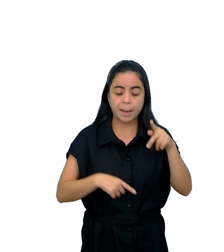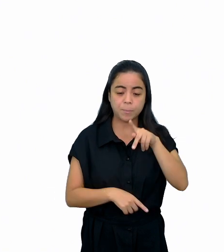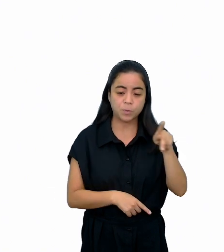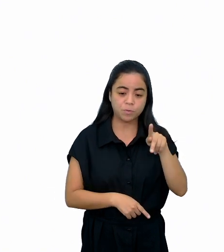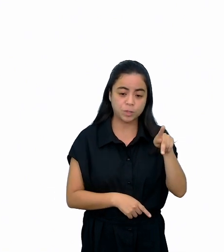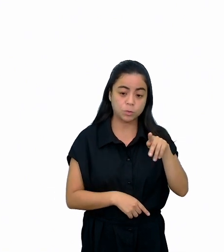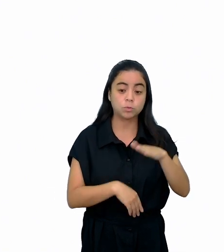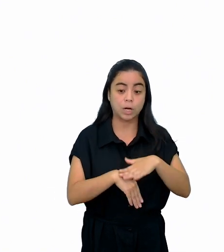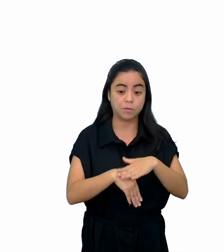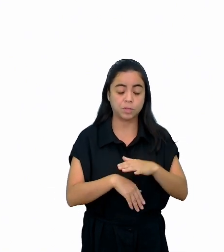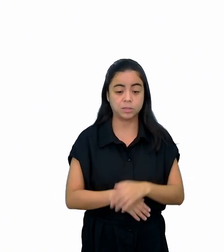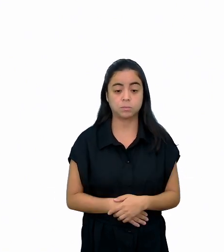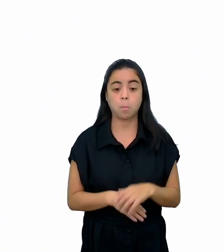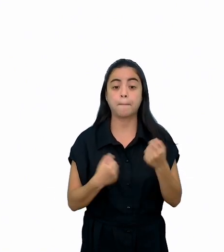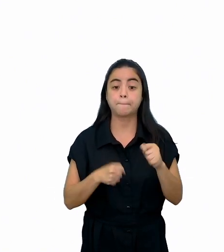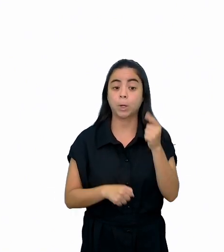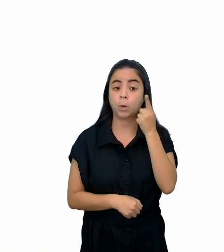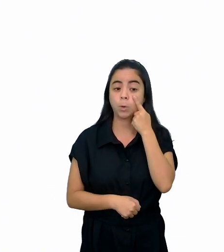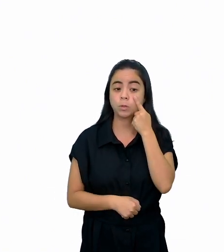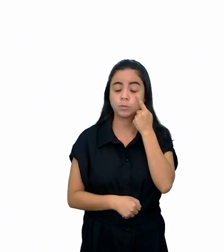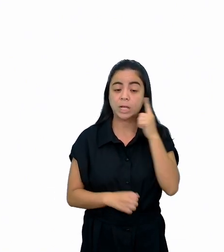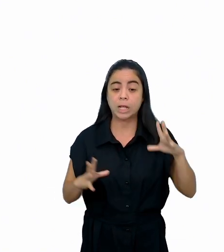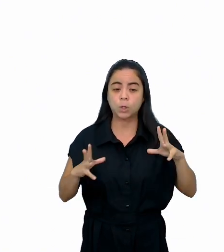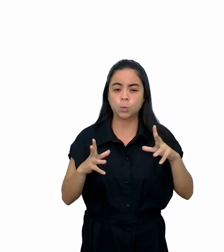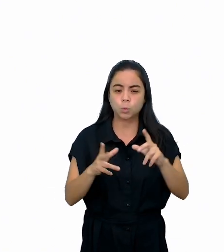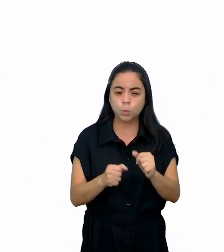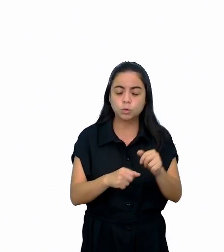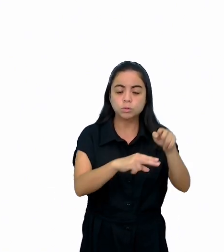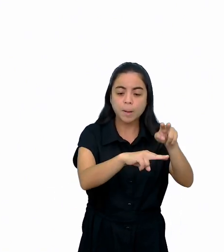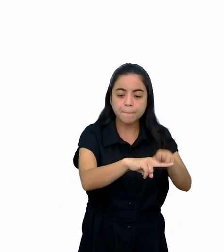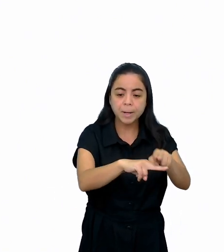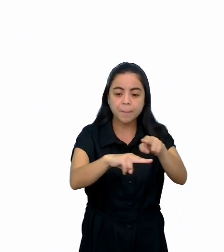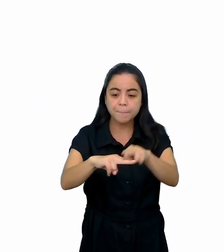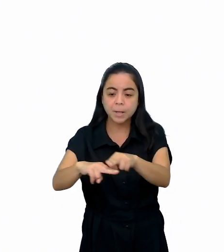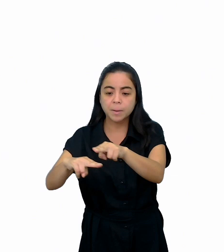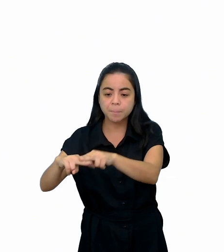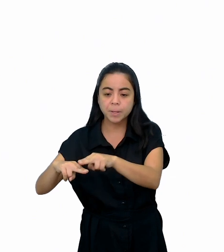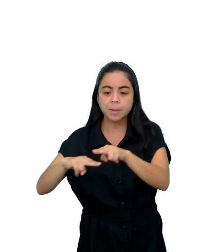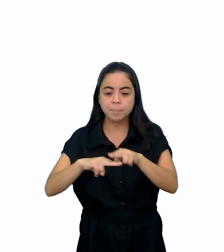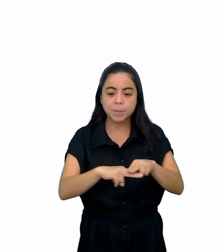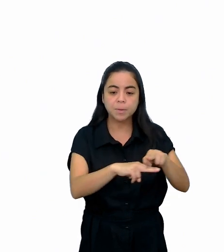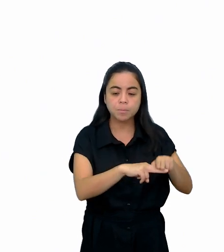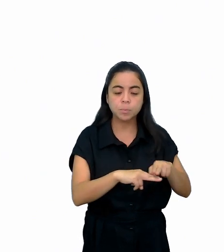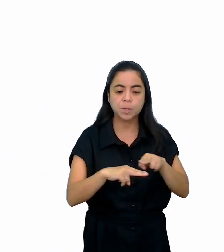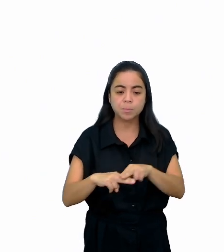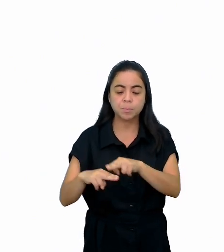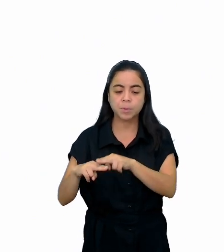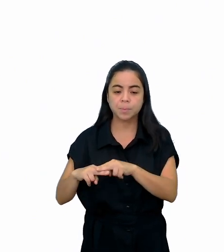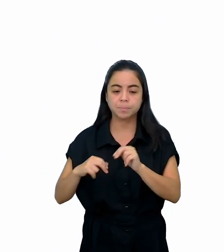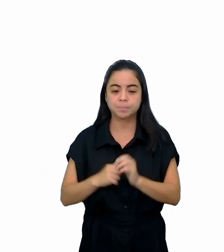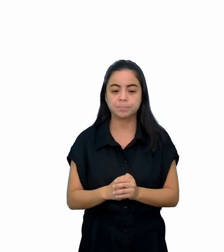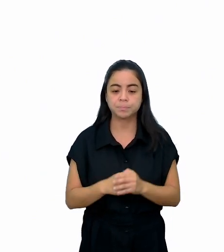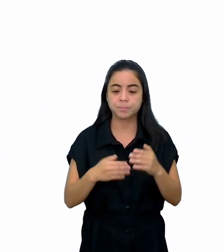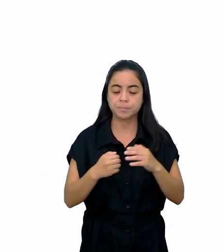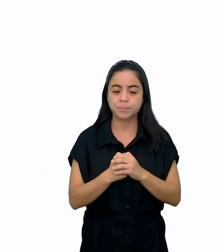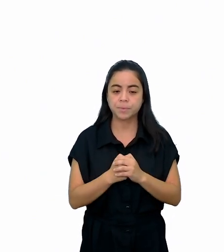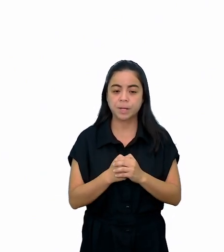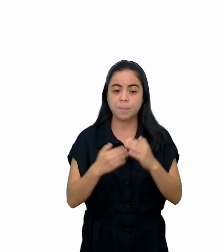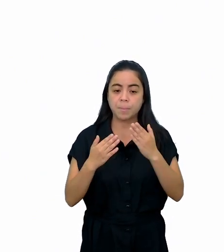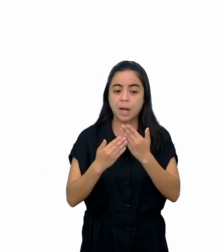fez. Podemos observar que todos os estudantes estão sentados de frente para a